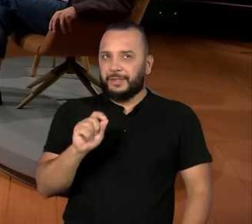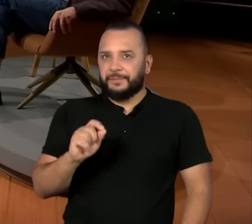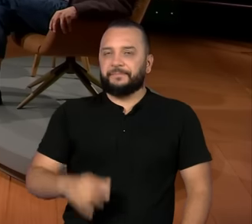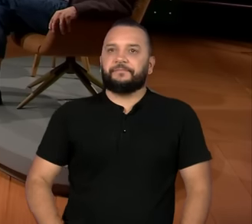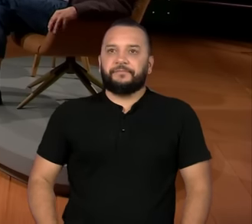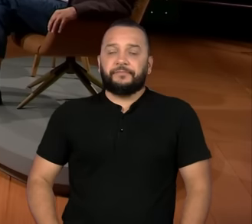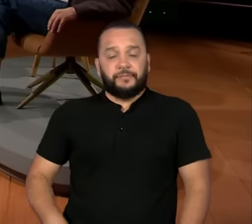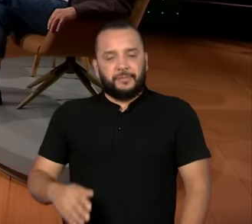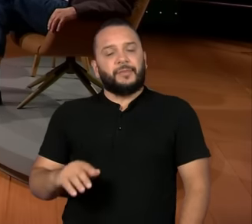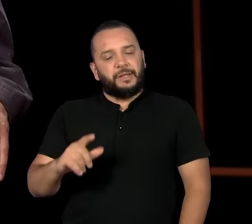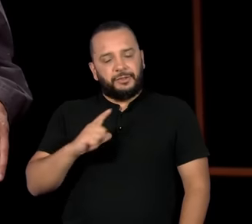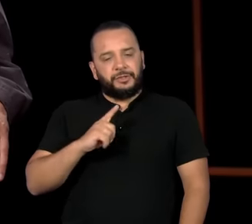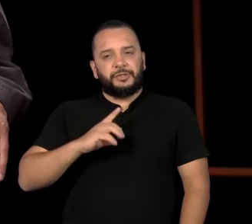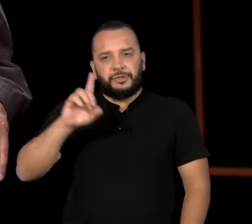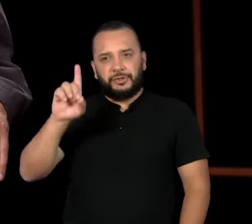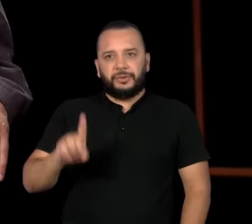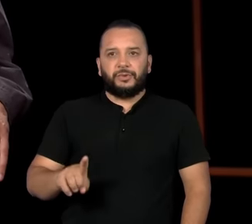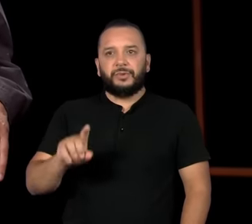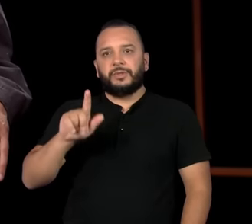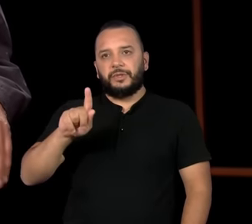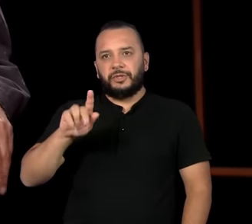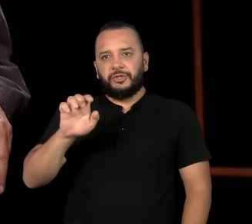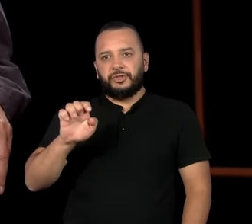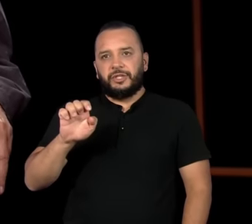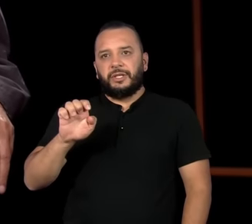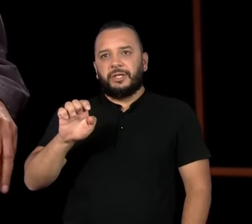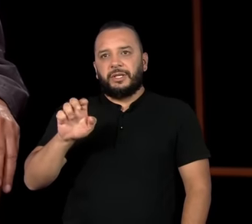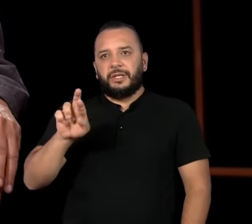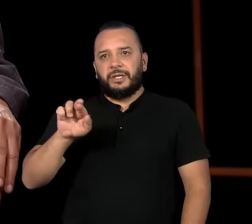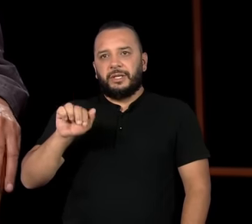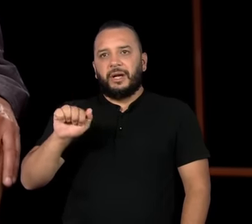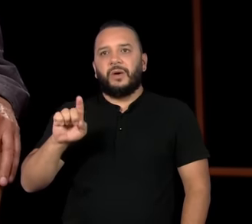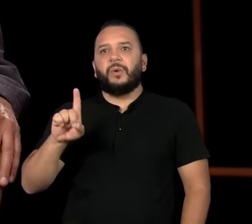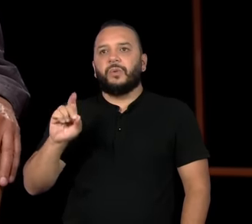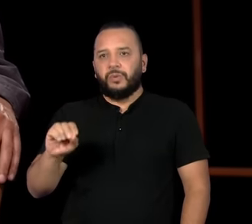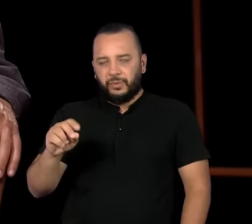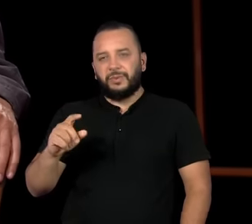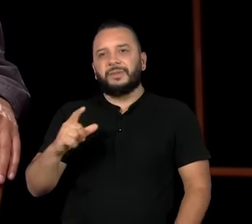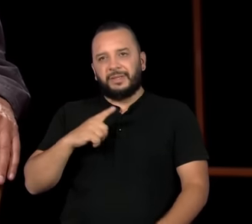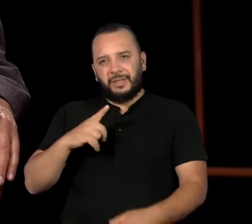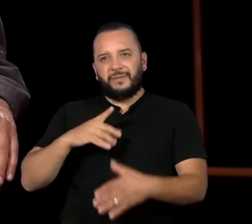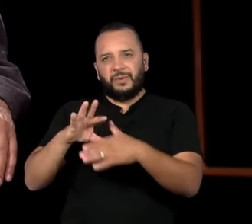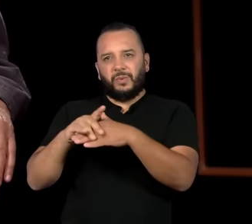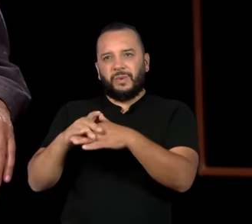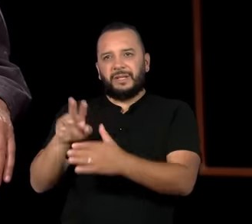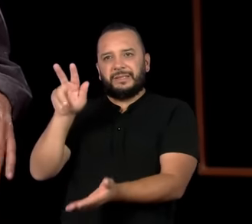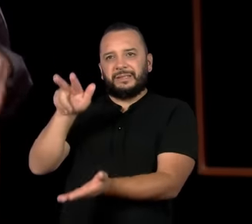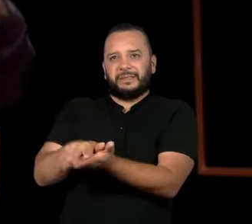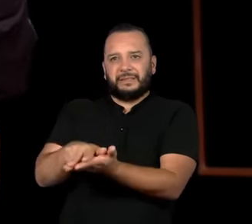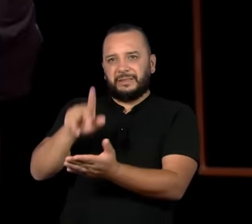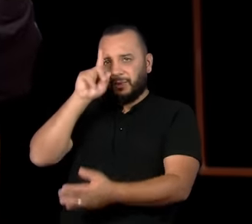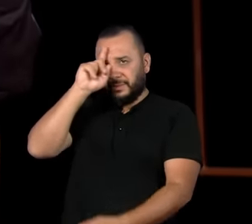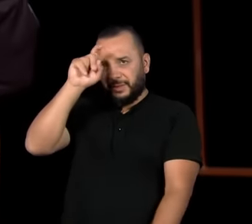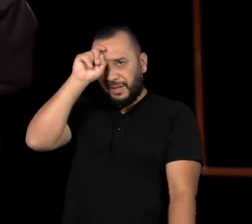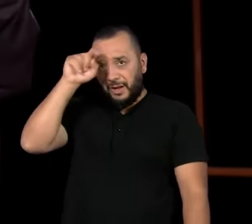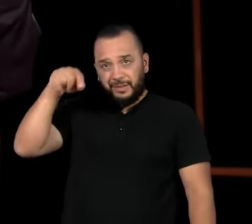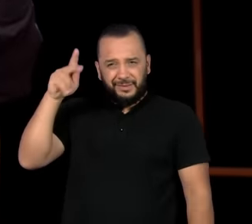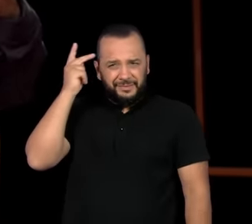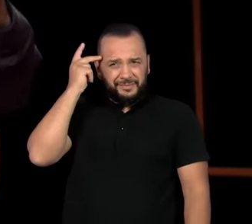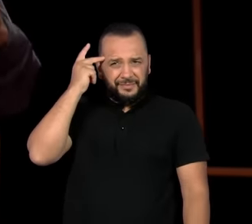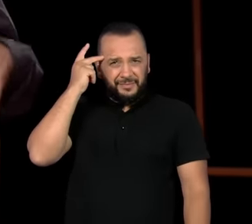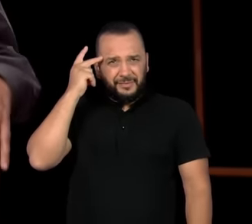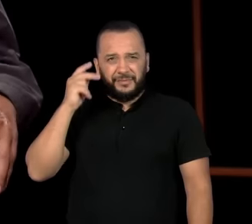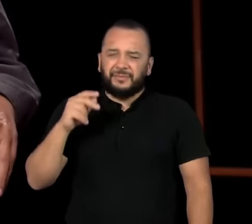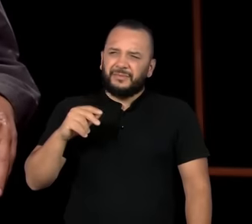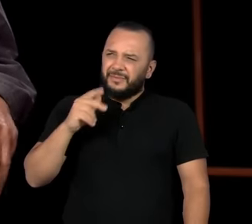querido diretor, Geraldo, ele teve um problema de saúde e precisou se internar num hospital de São Paulo, acho que o